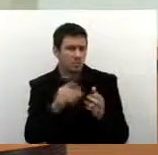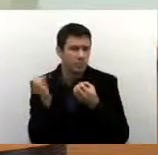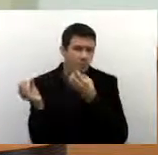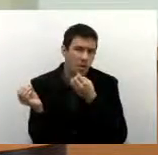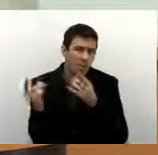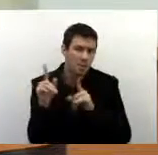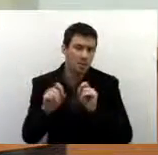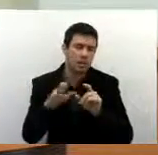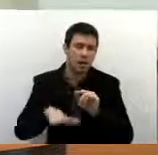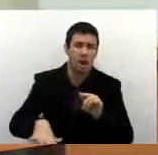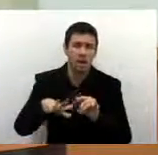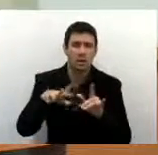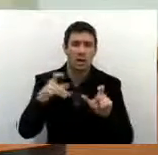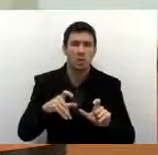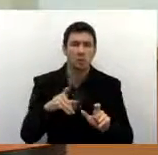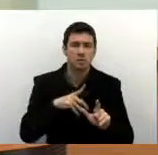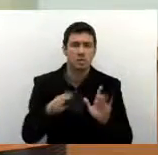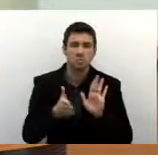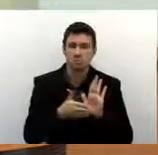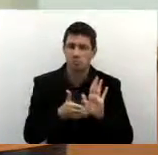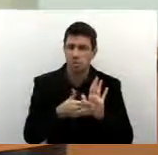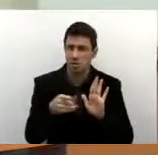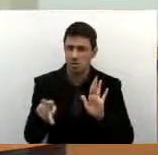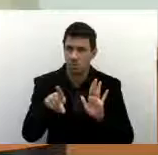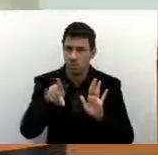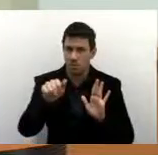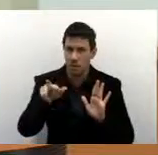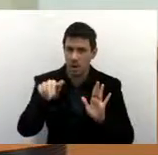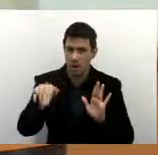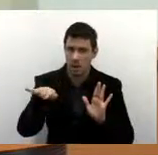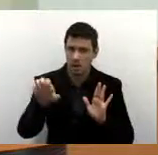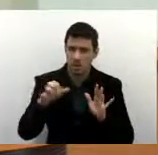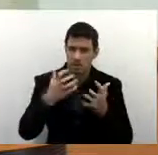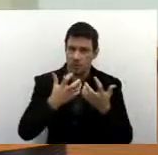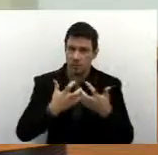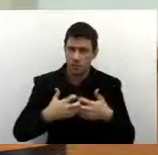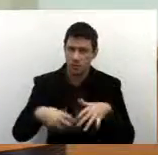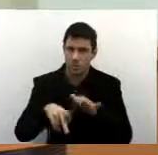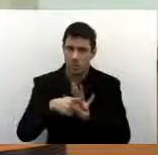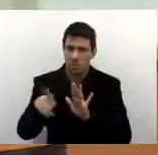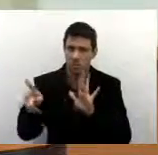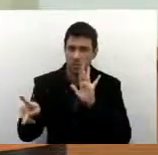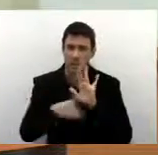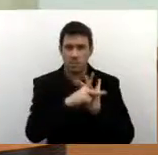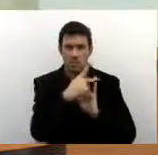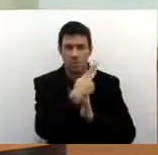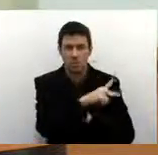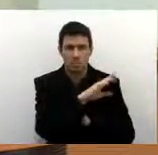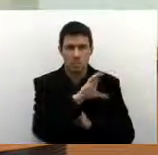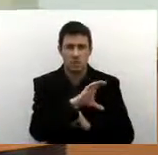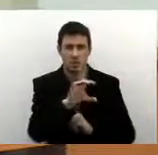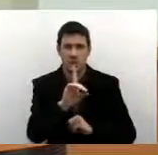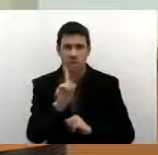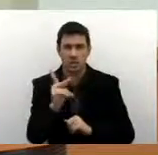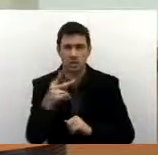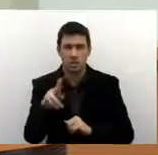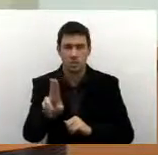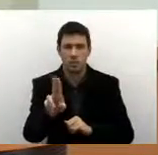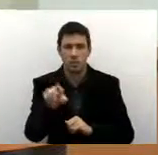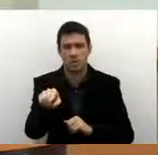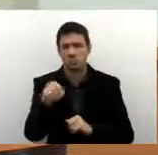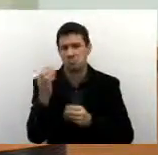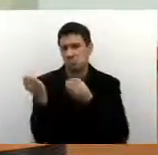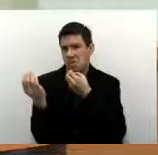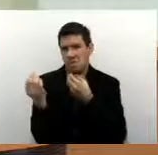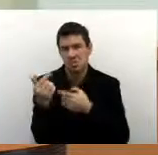a área onde eu propus o Parque Multifuncional Vila Nova Artigas pertence à CDHU. Então, ele está tão mal informado, ou quem deu